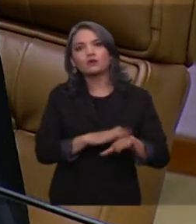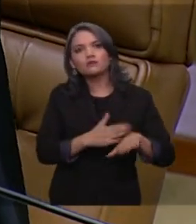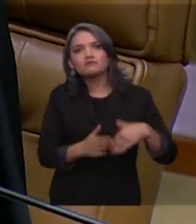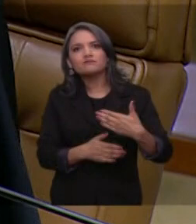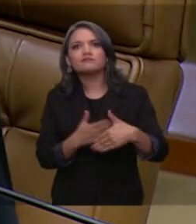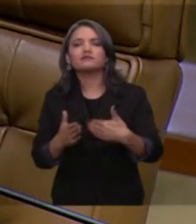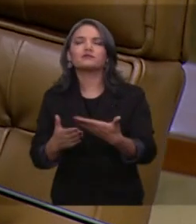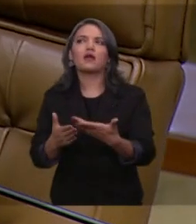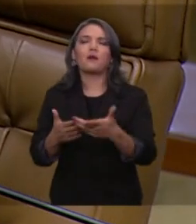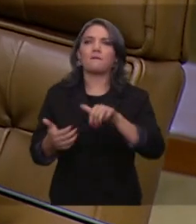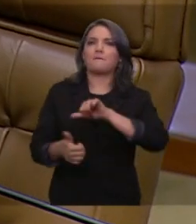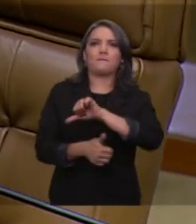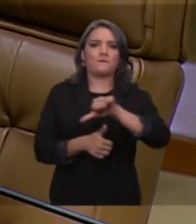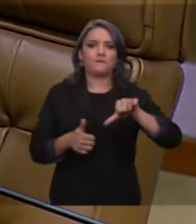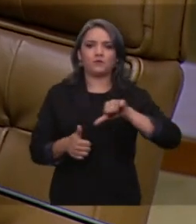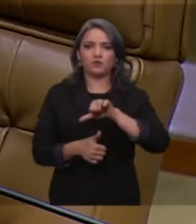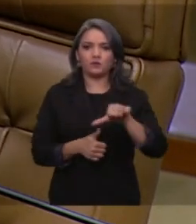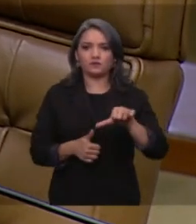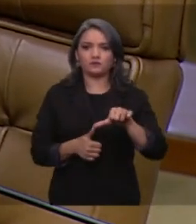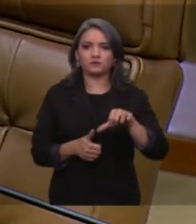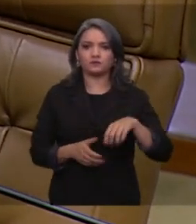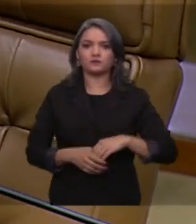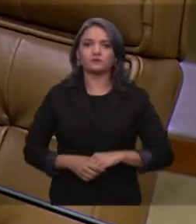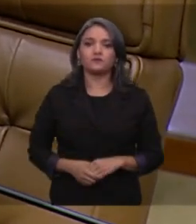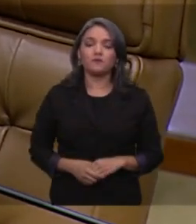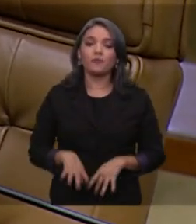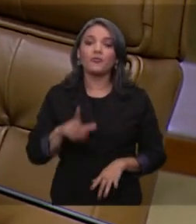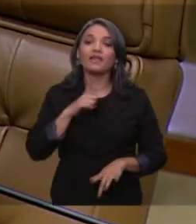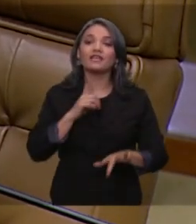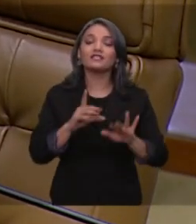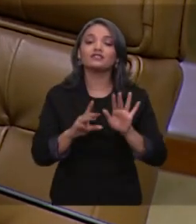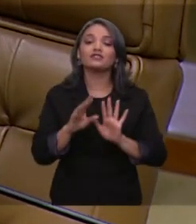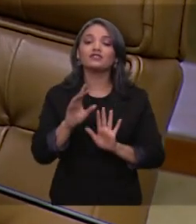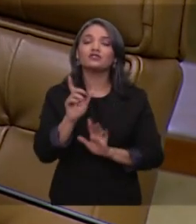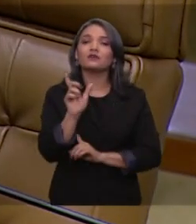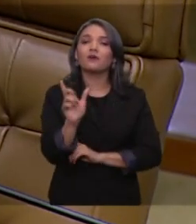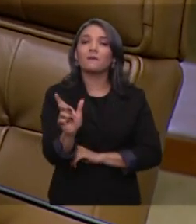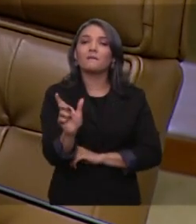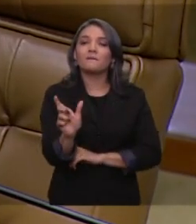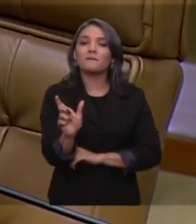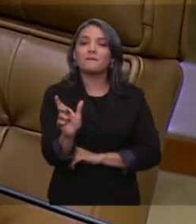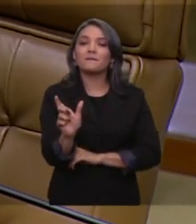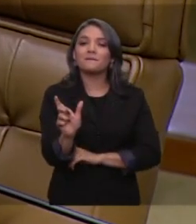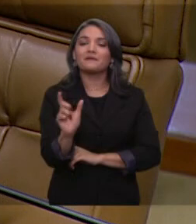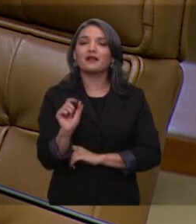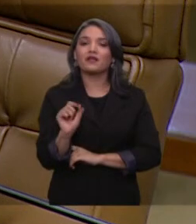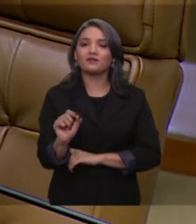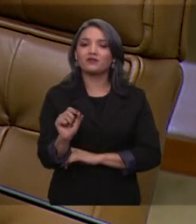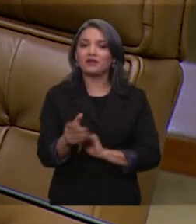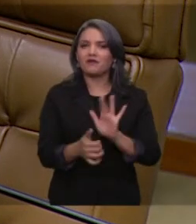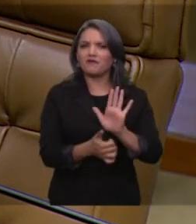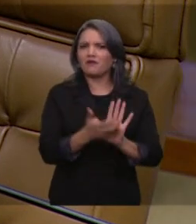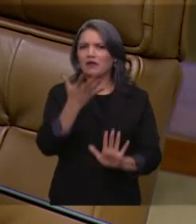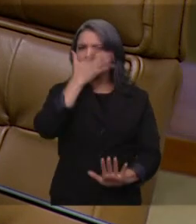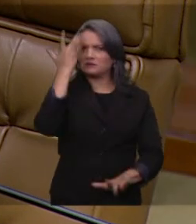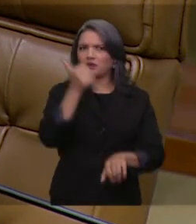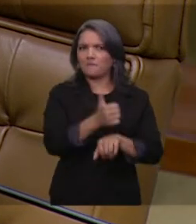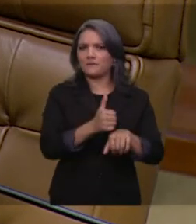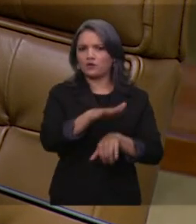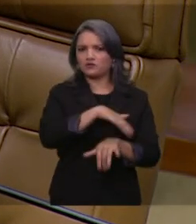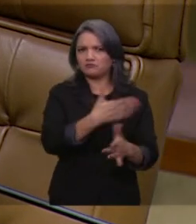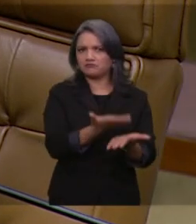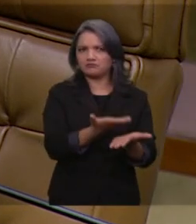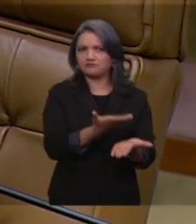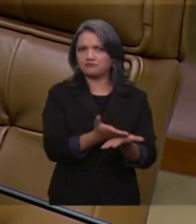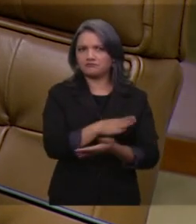revogando essa possibilidade. E prevendo um termo que vários civilistas, e depois o